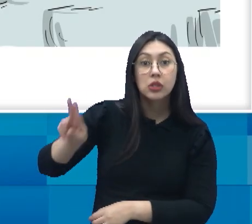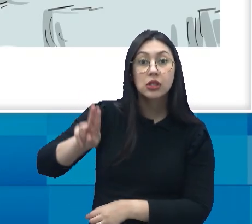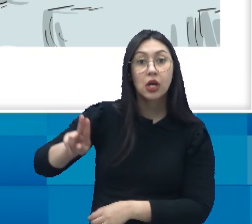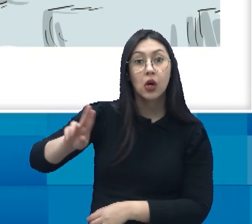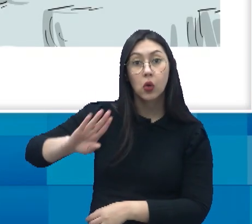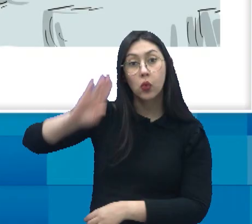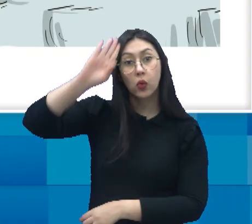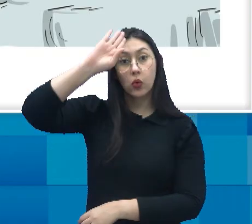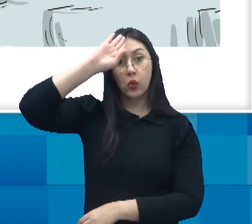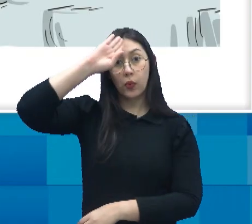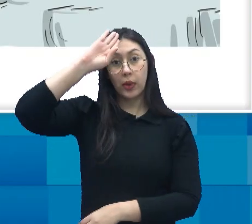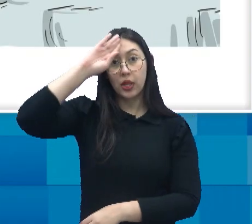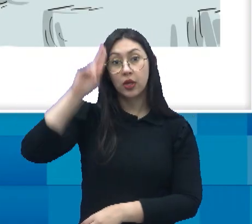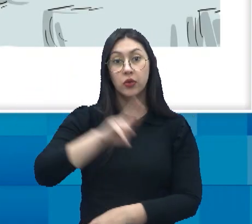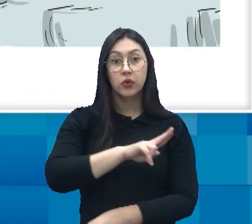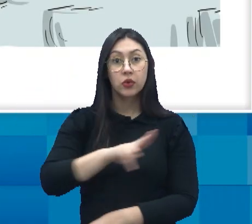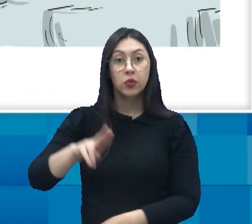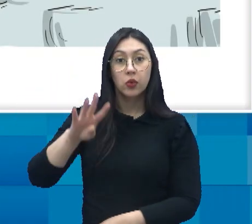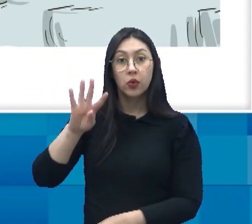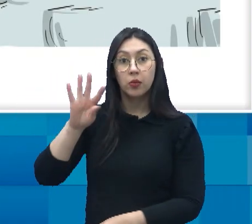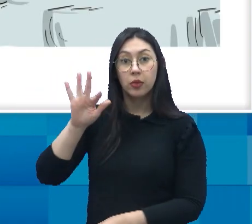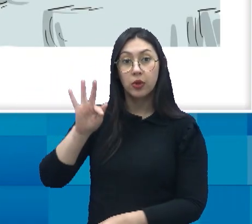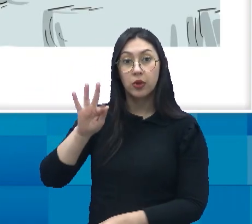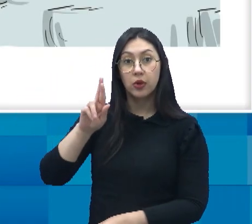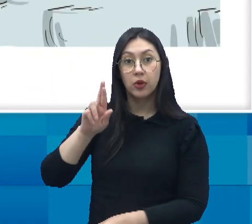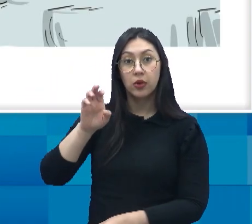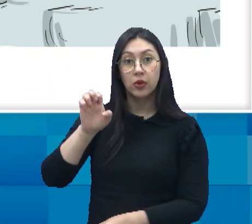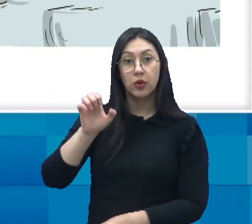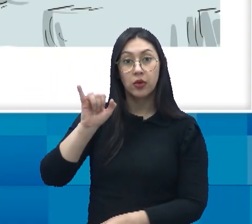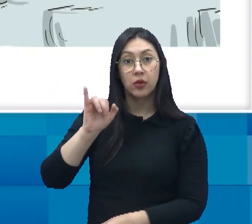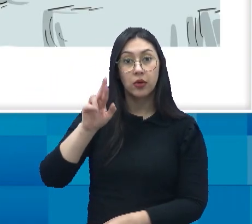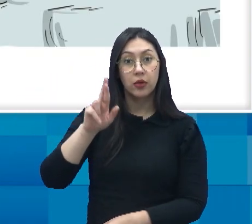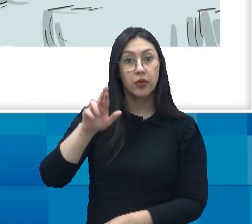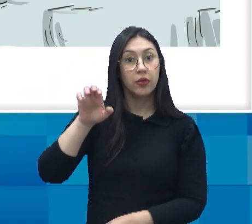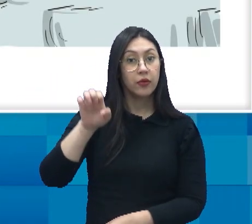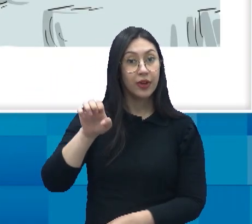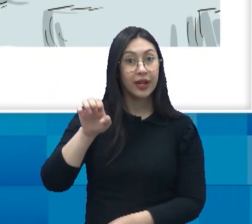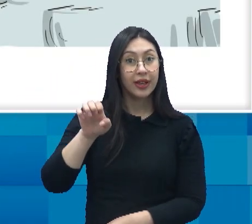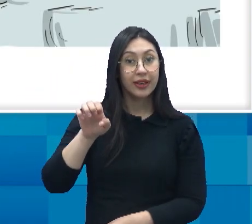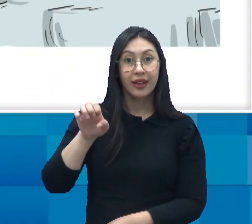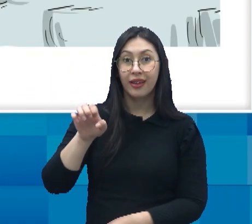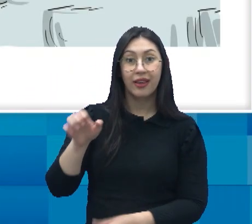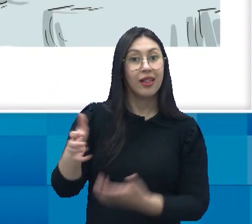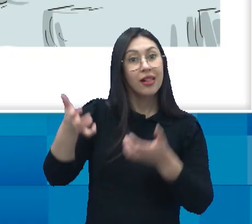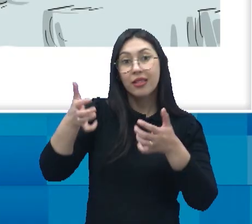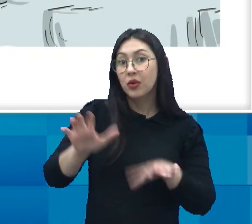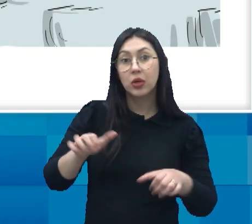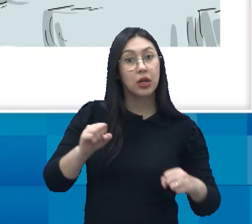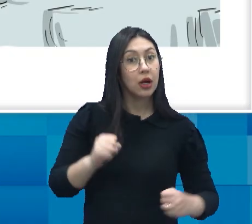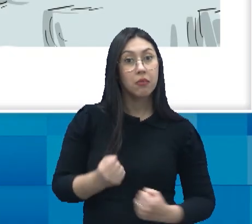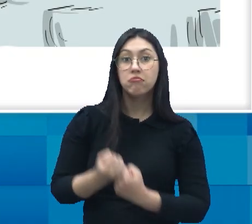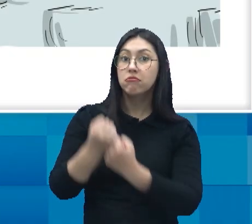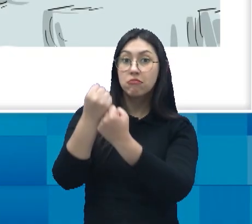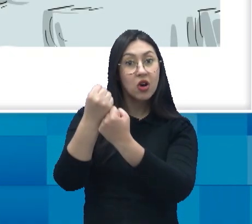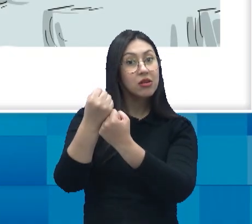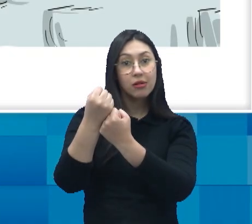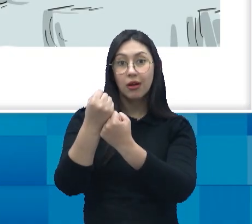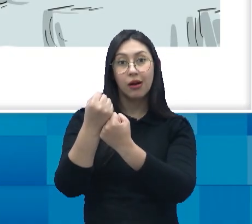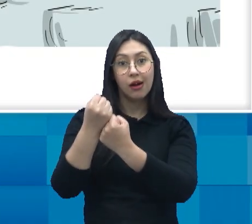do Exército, general Frei Gomes, de que se recusou a apoiar o plano de